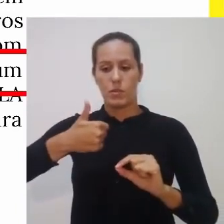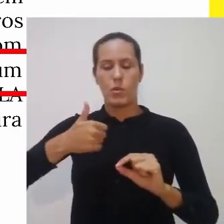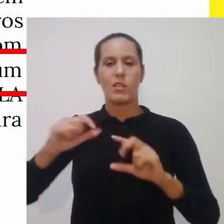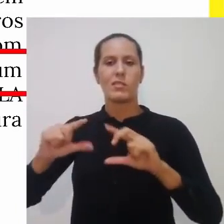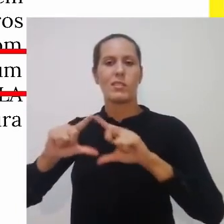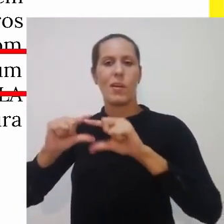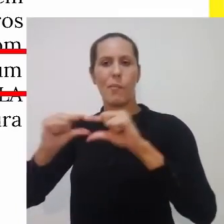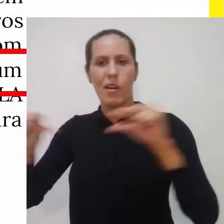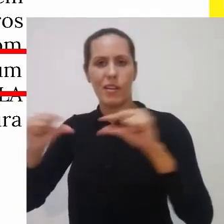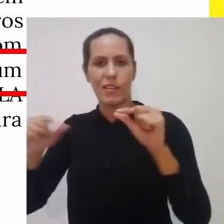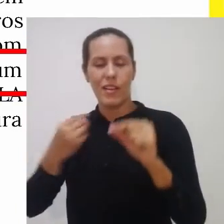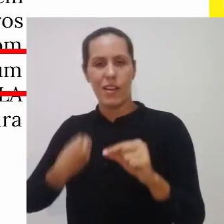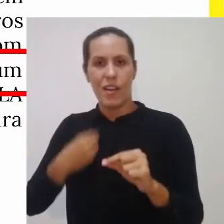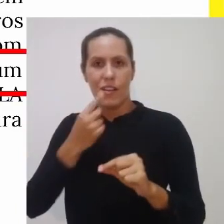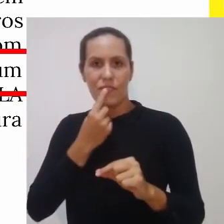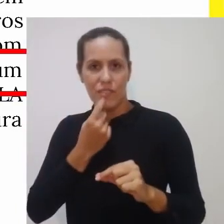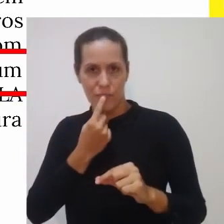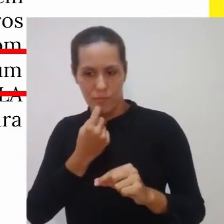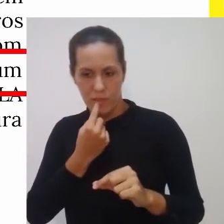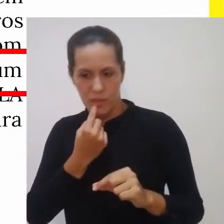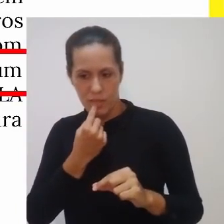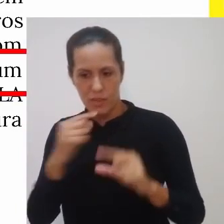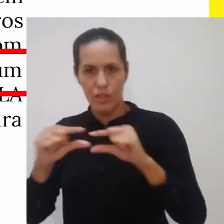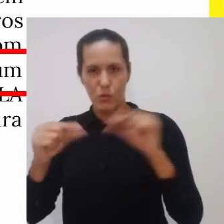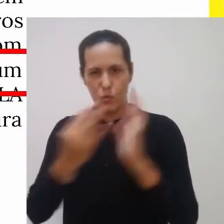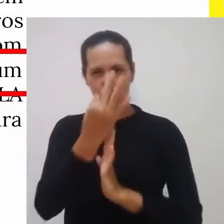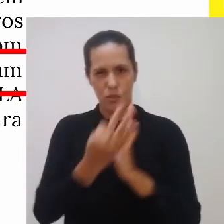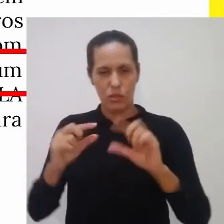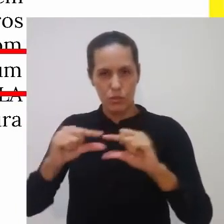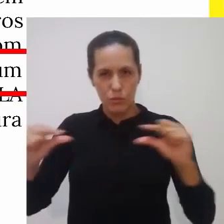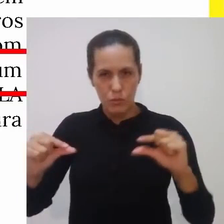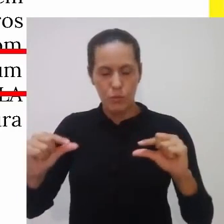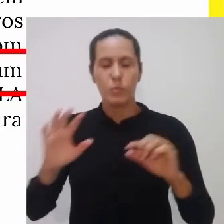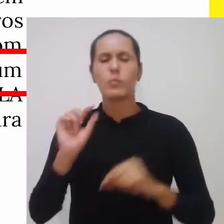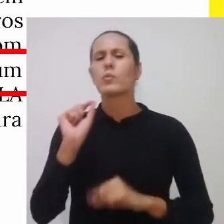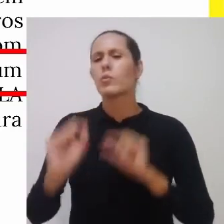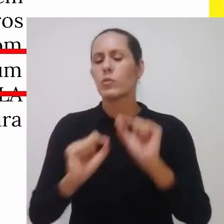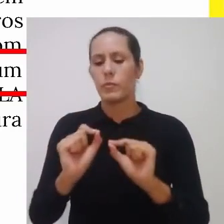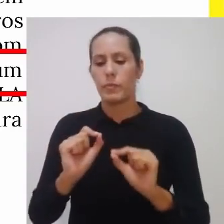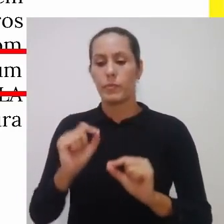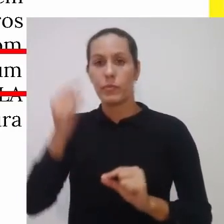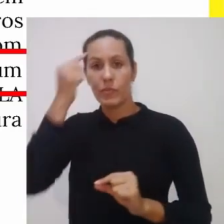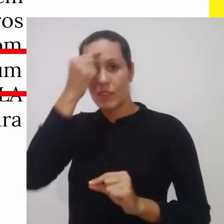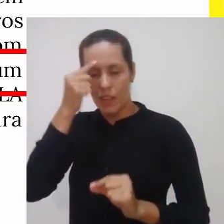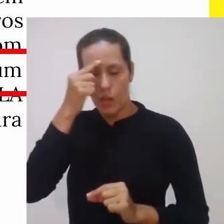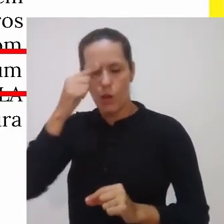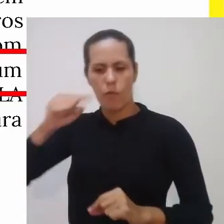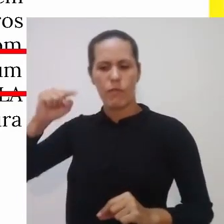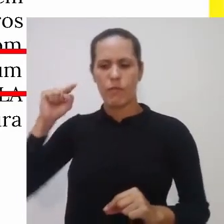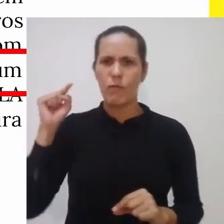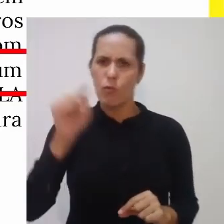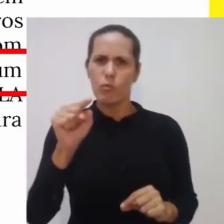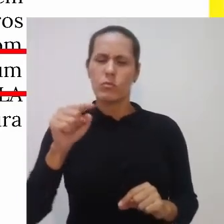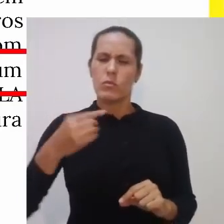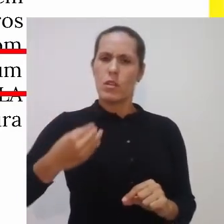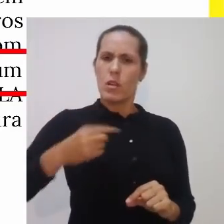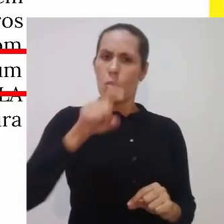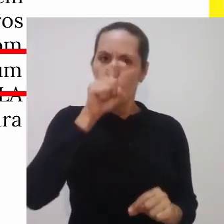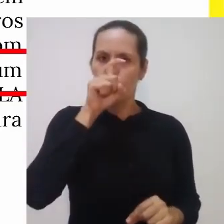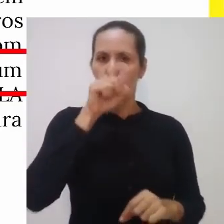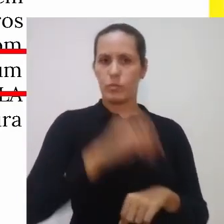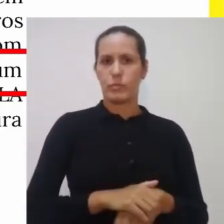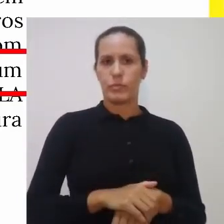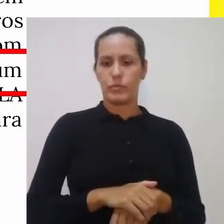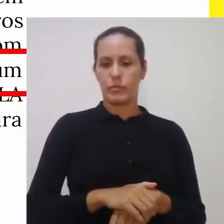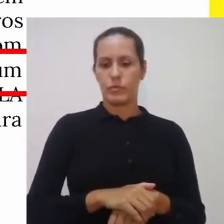é sobre essa marca que está em vermelho no texto que está aparecendo para vocês agora. Harry, você é um